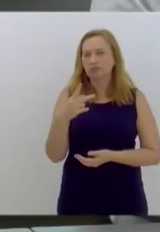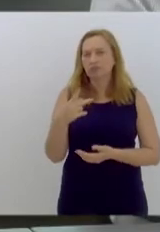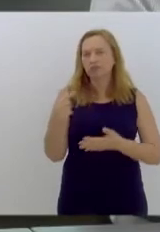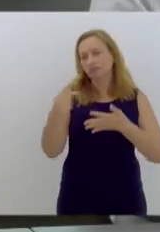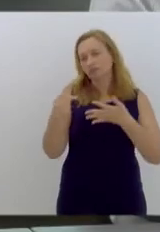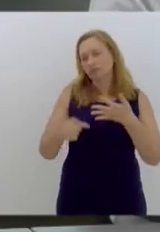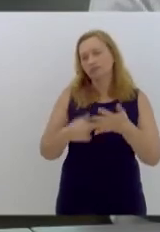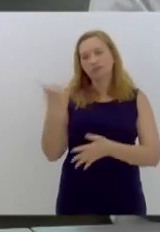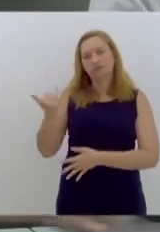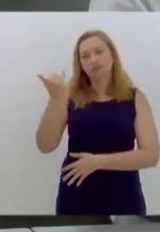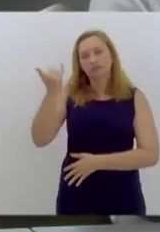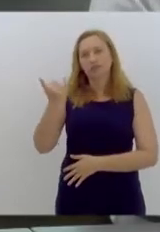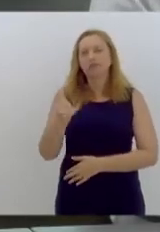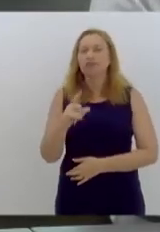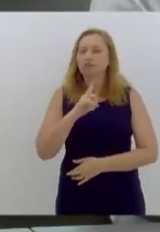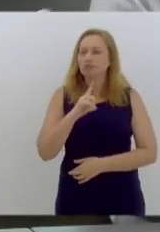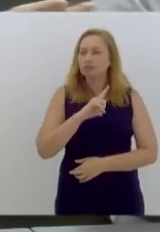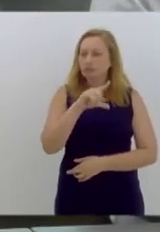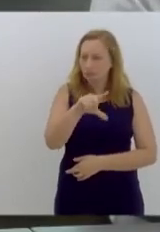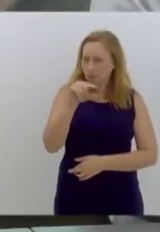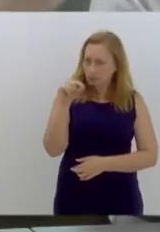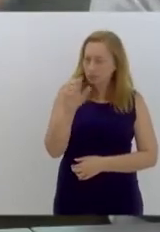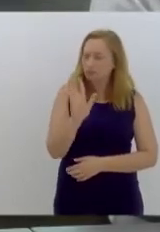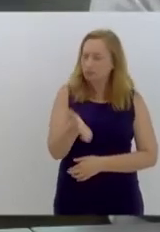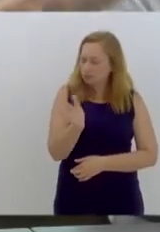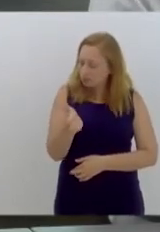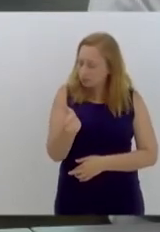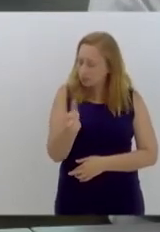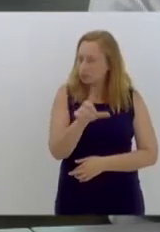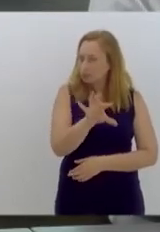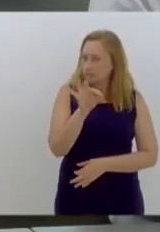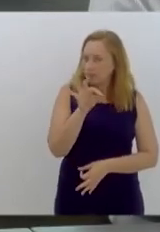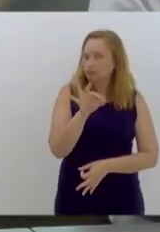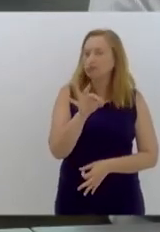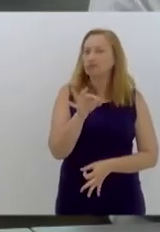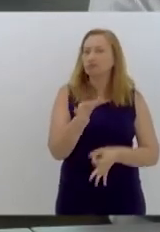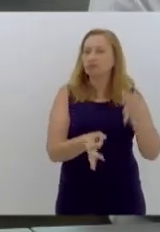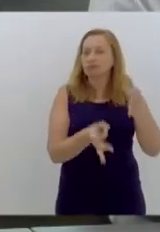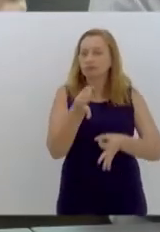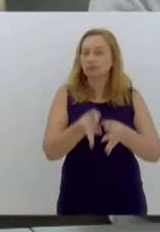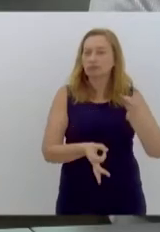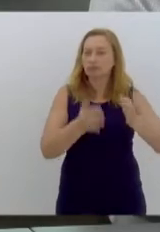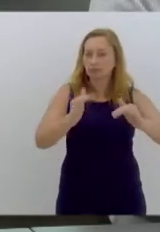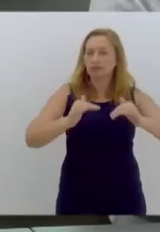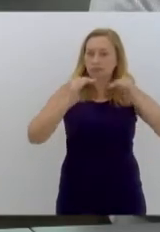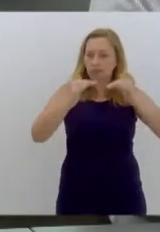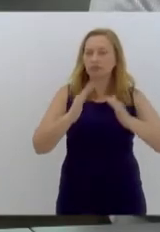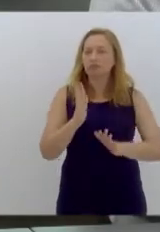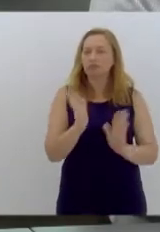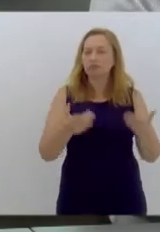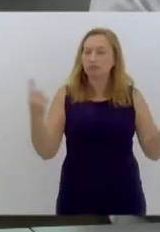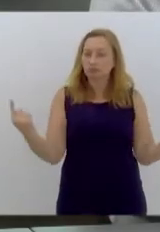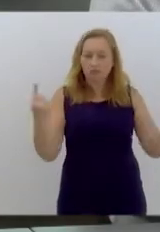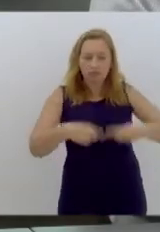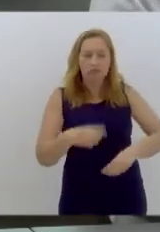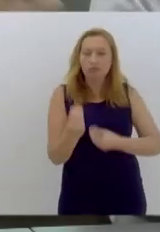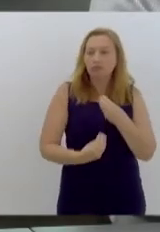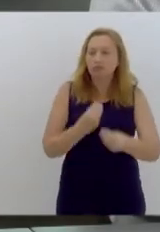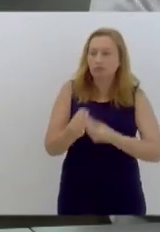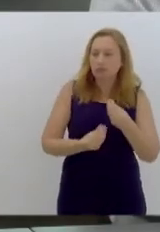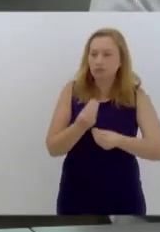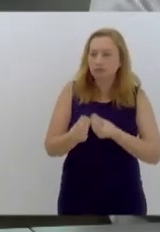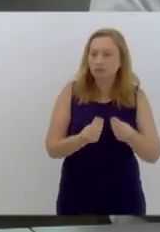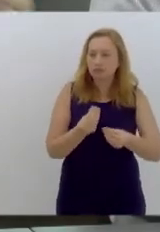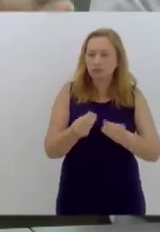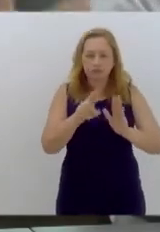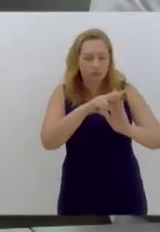importantes. Existe uma decisão que já foi transitada e julgada, e o nosso desafio aqui é entender como que a gente decide os